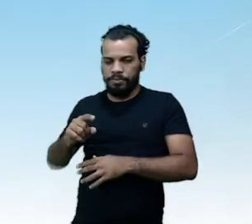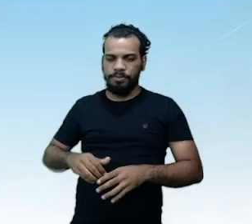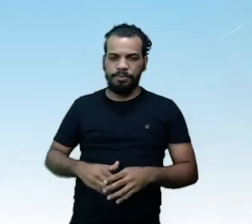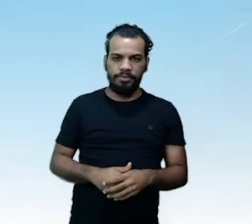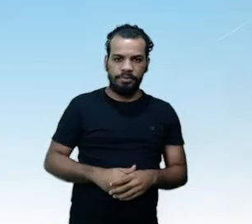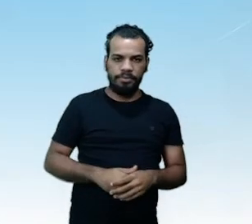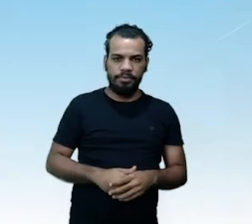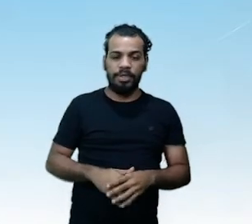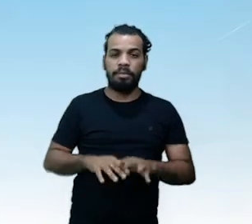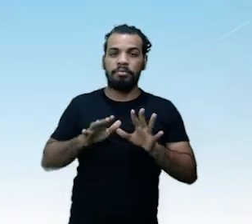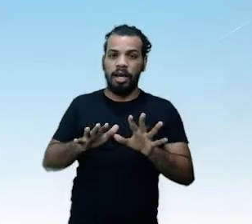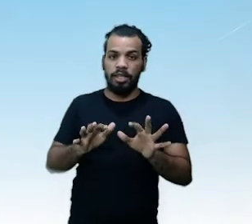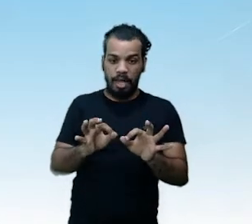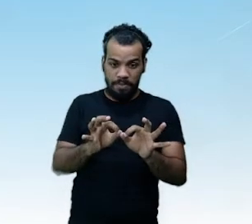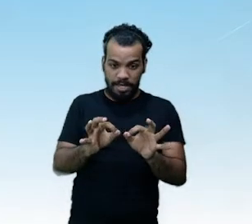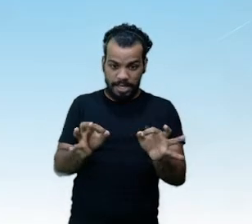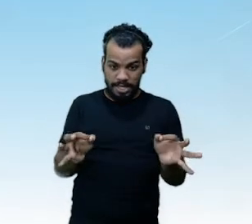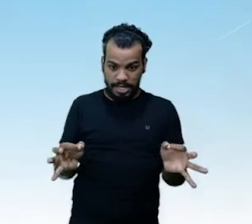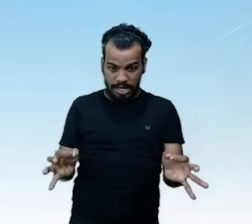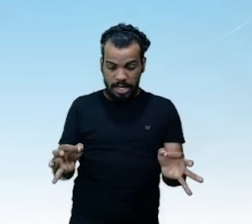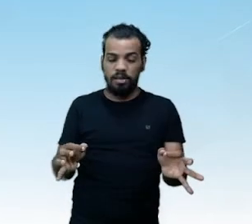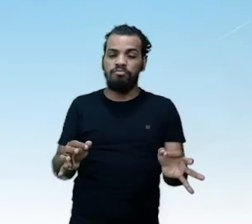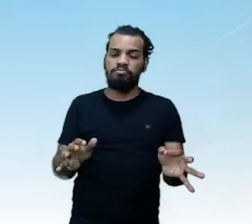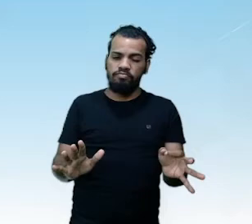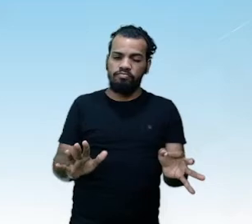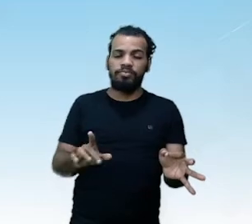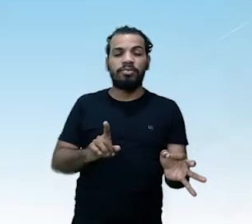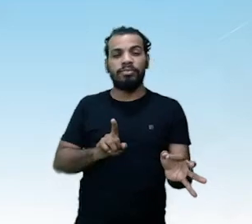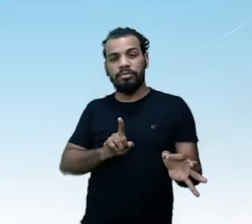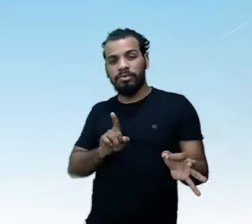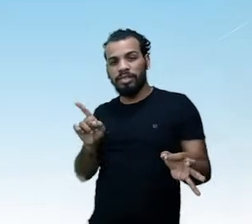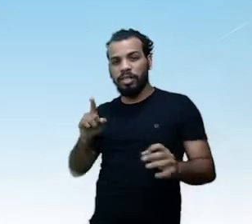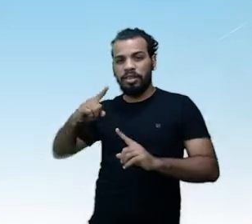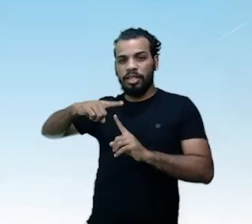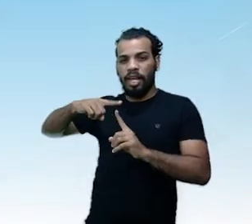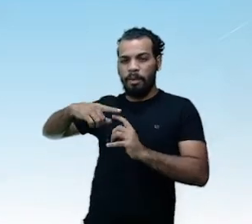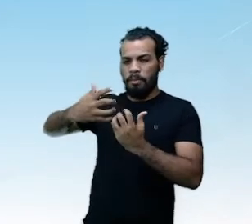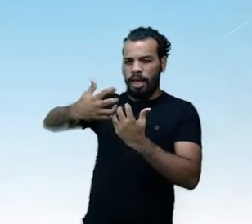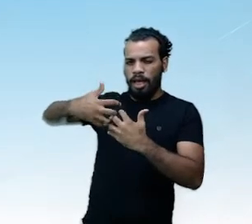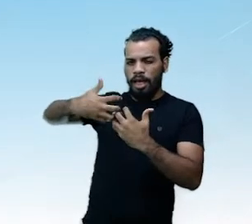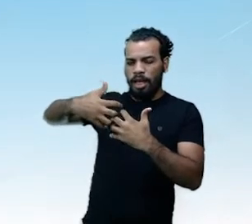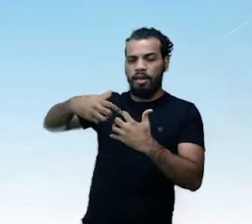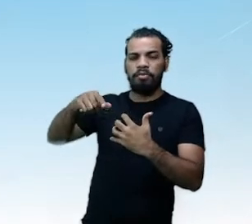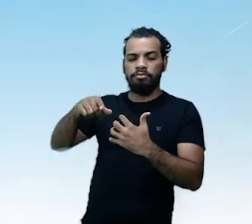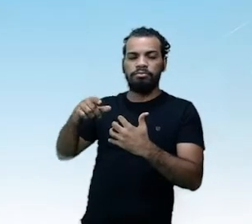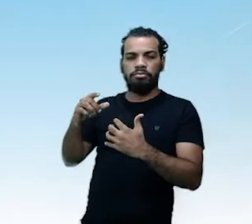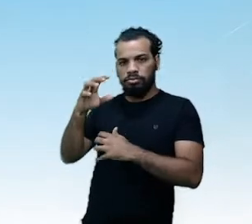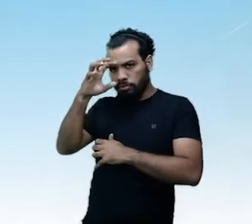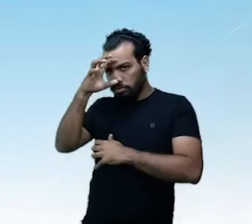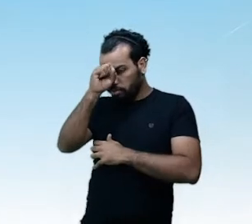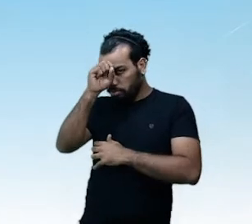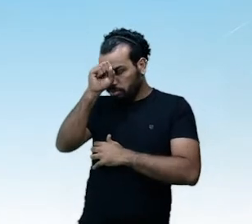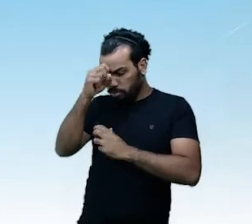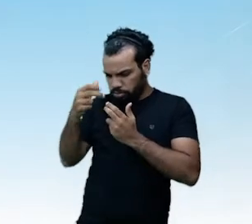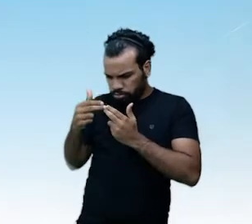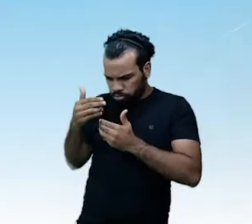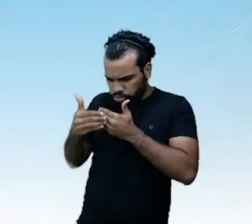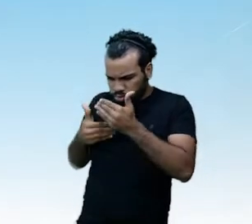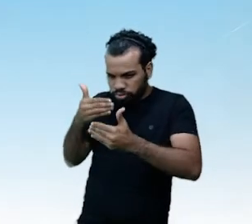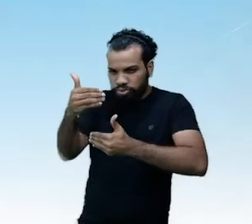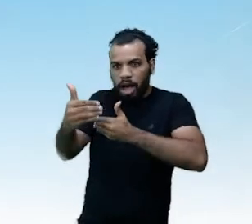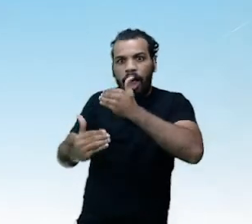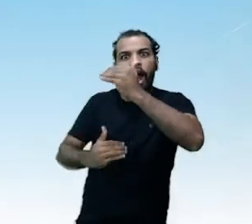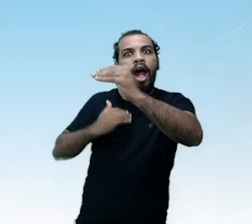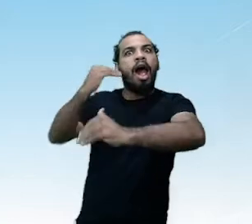sua simplicidade, esse tipo de aparato trouxe grandes avanços para a humanidade.